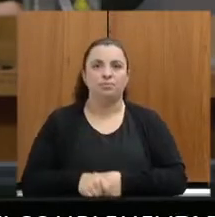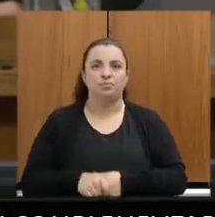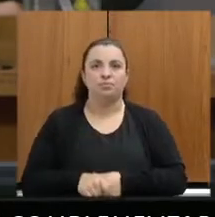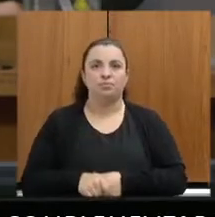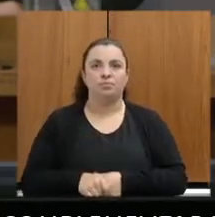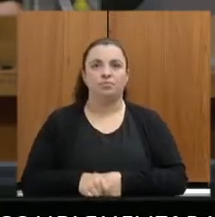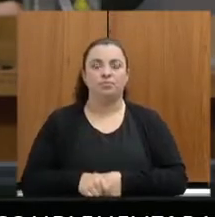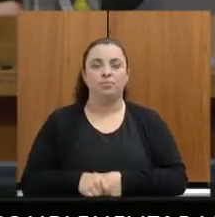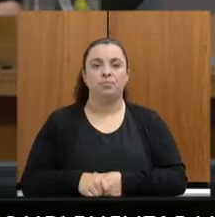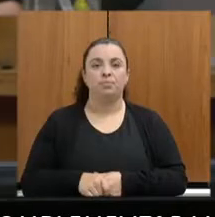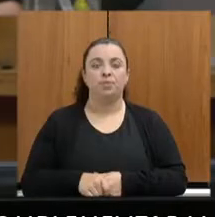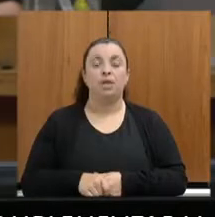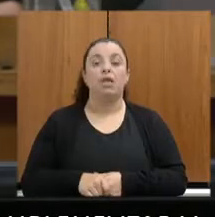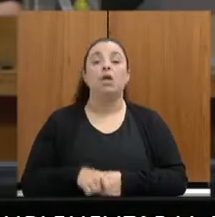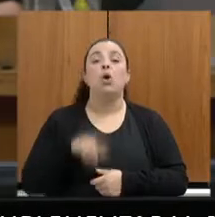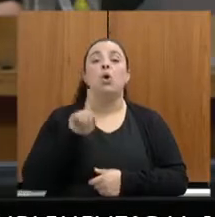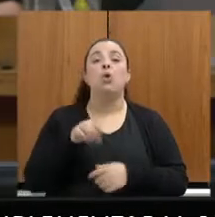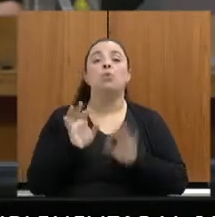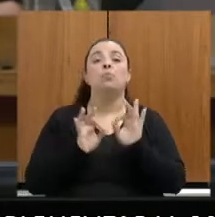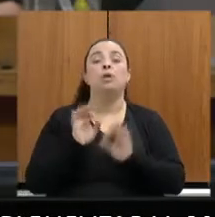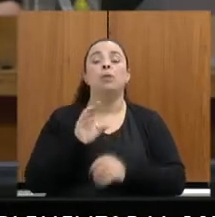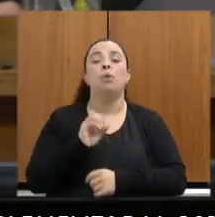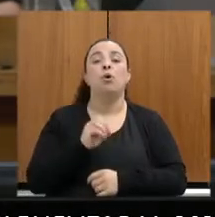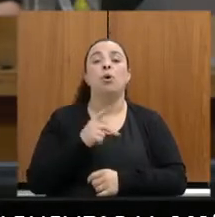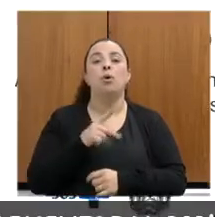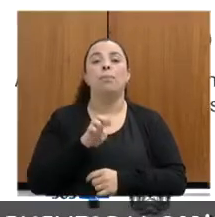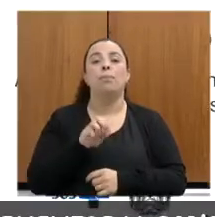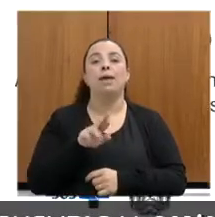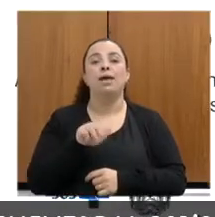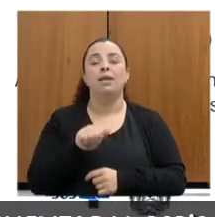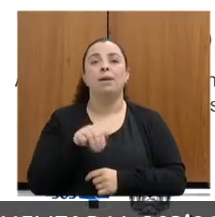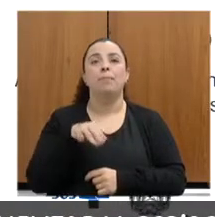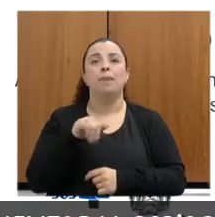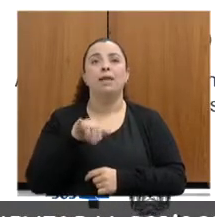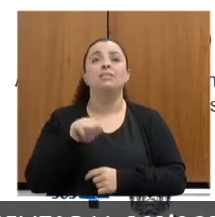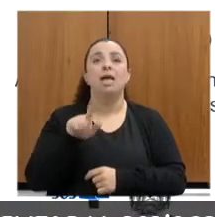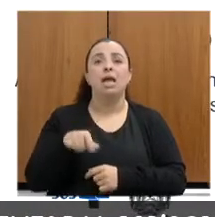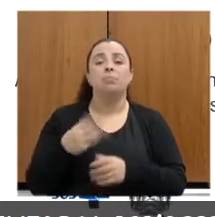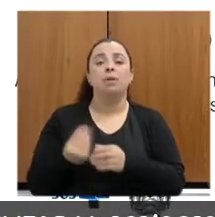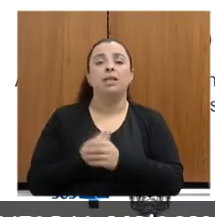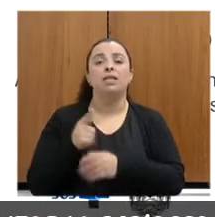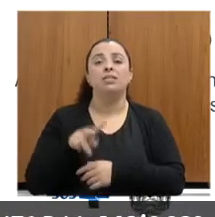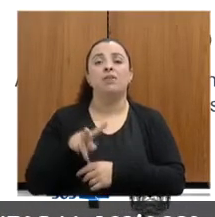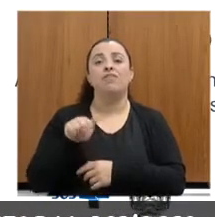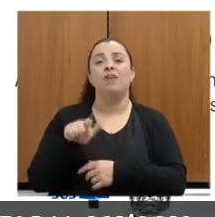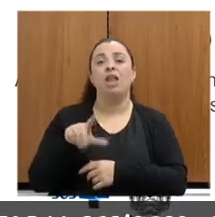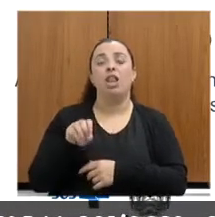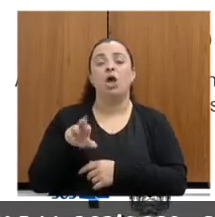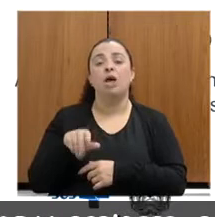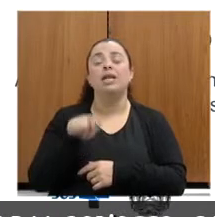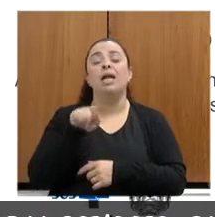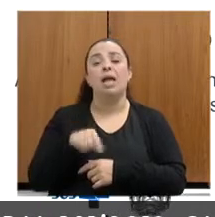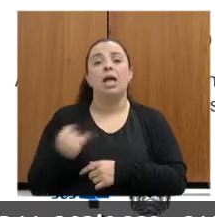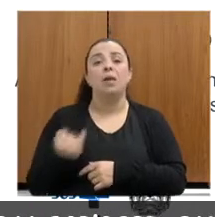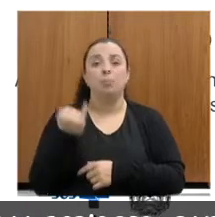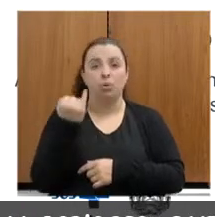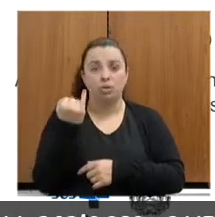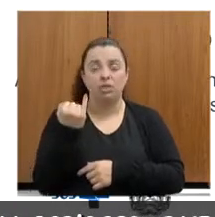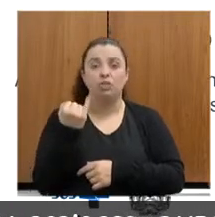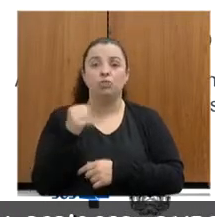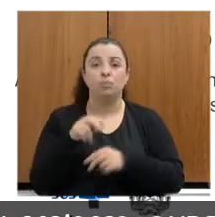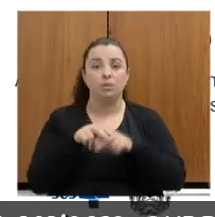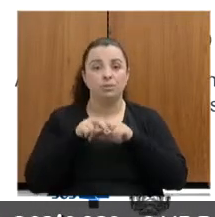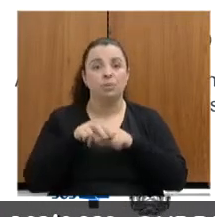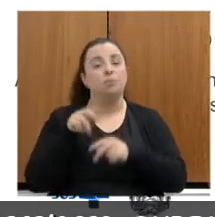e o Opera mais faz parte do valor a sobre as cirurgias eletivas é uma preocupação muito grande nossa e especialmente